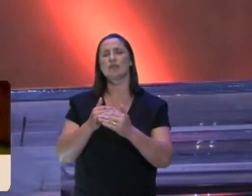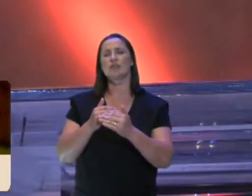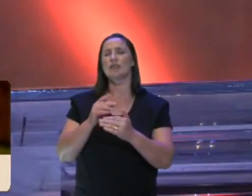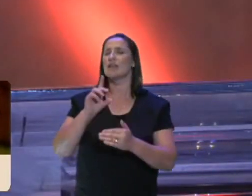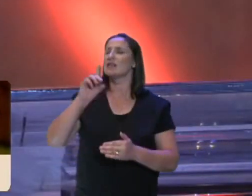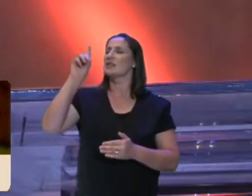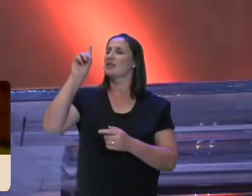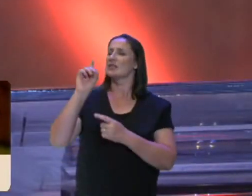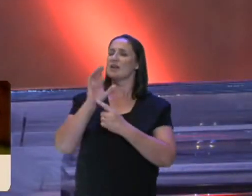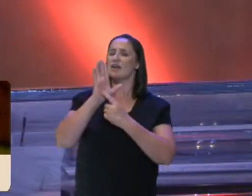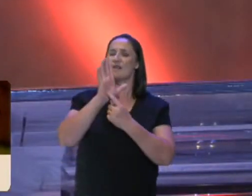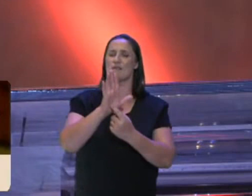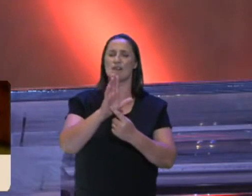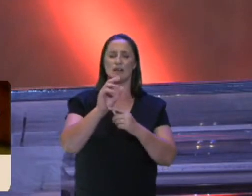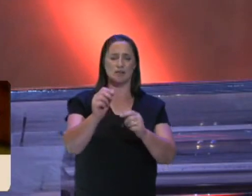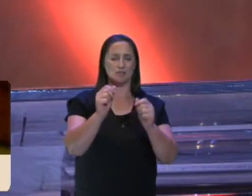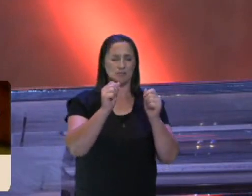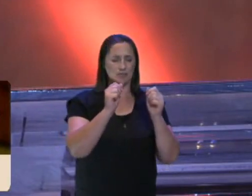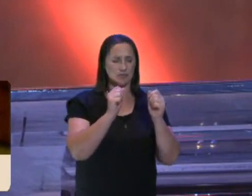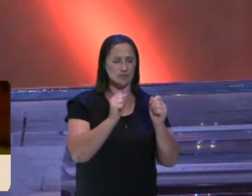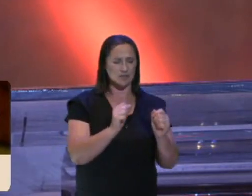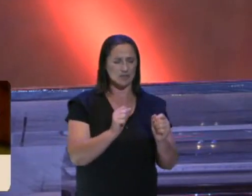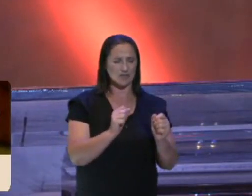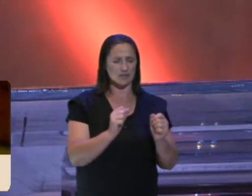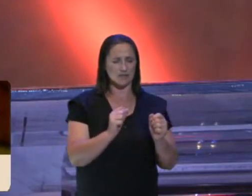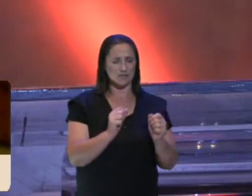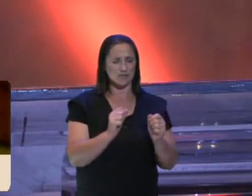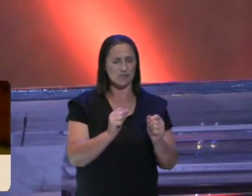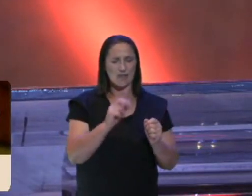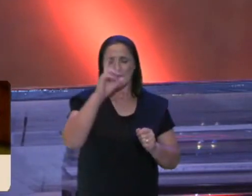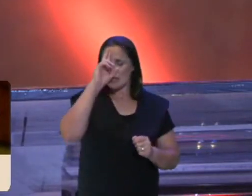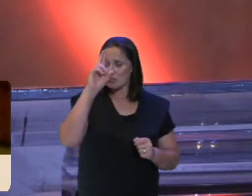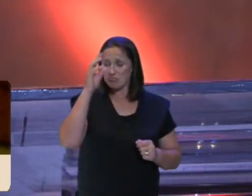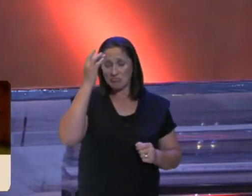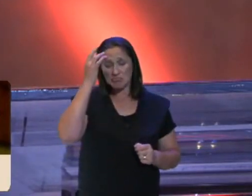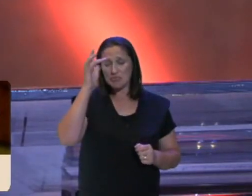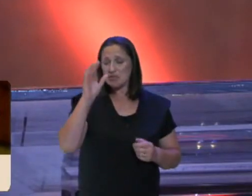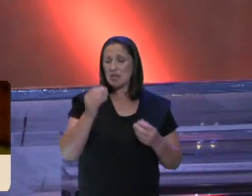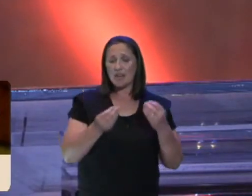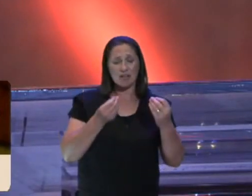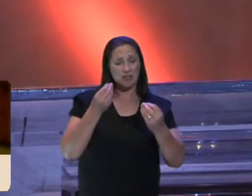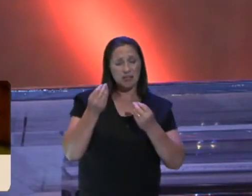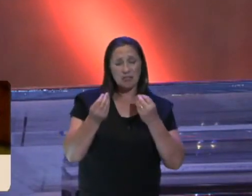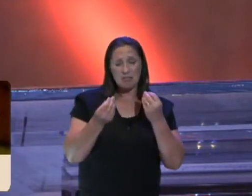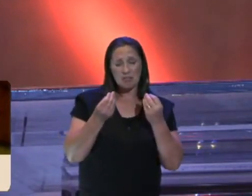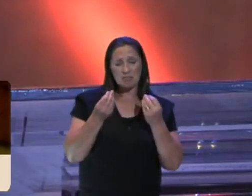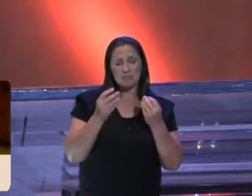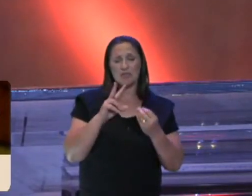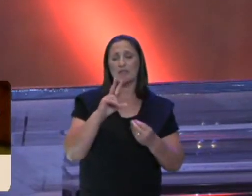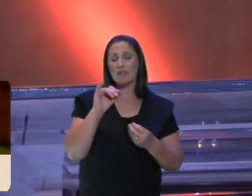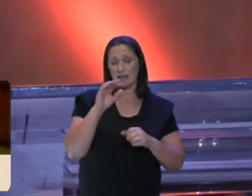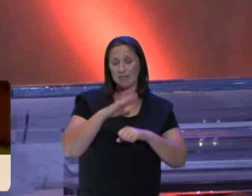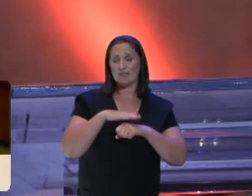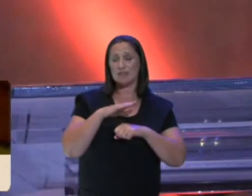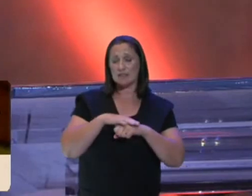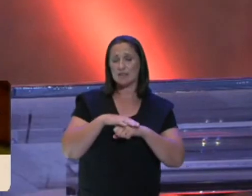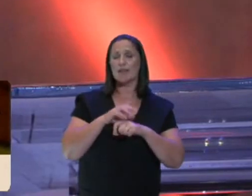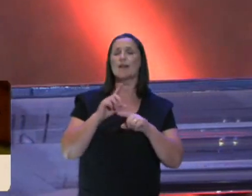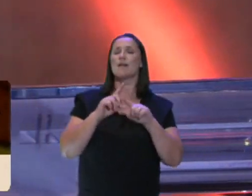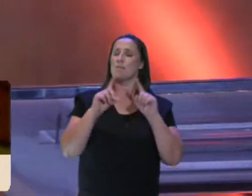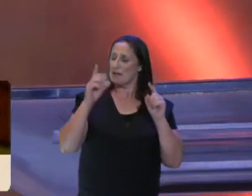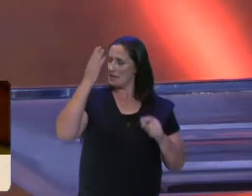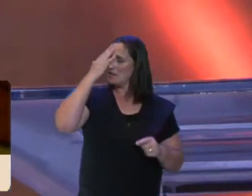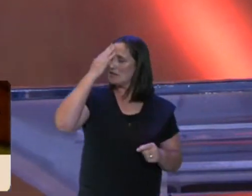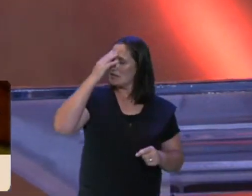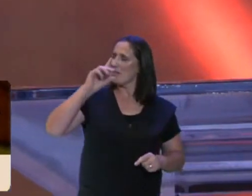que essas coisas aconteçam. Ó Senhor, eu não sei como é que o Senhor vai fazer, porque o Senhor faz para